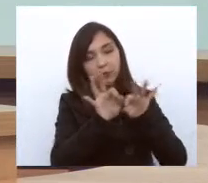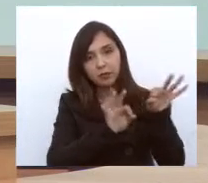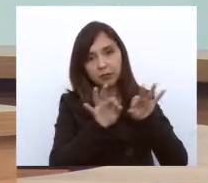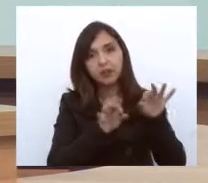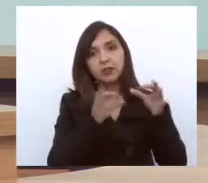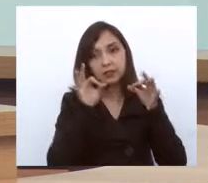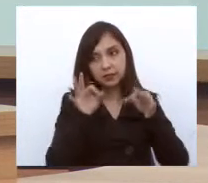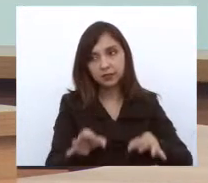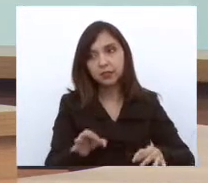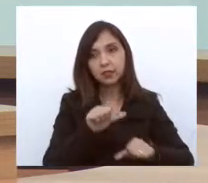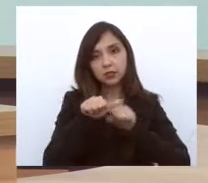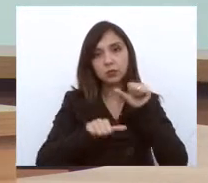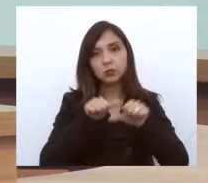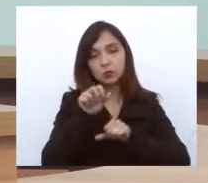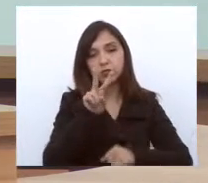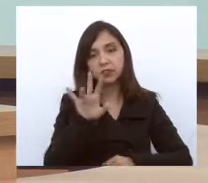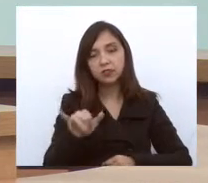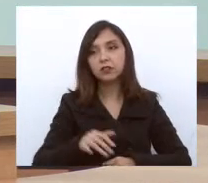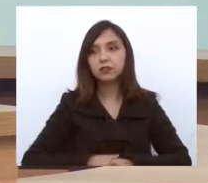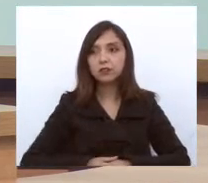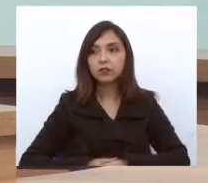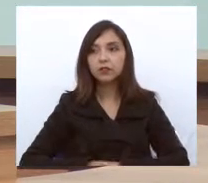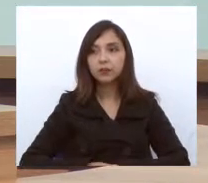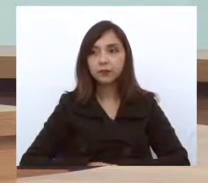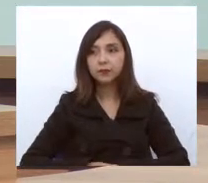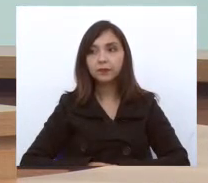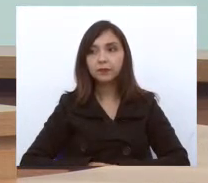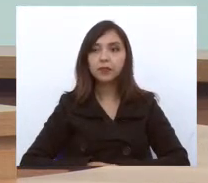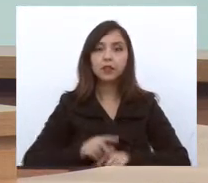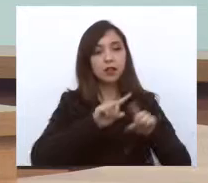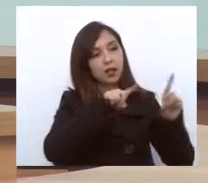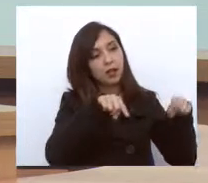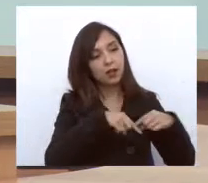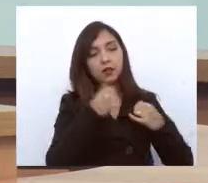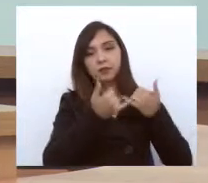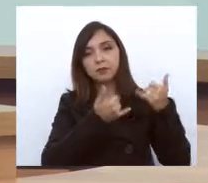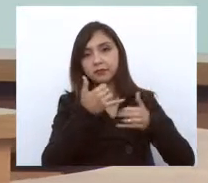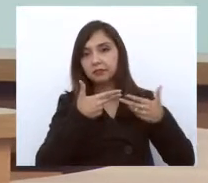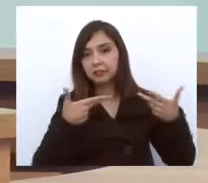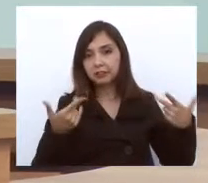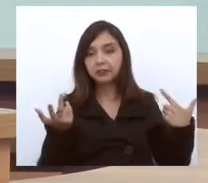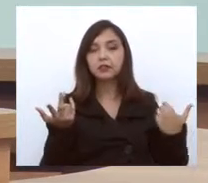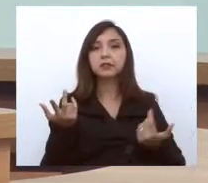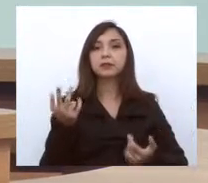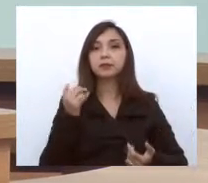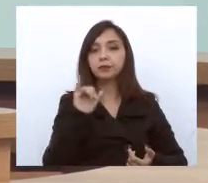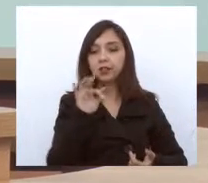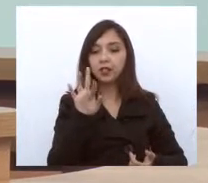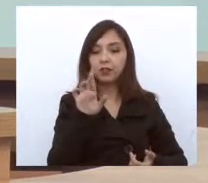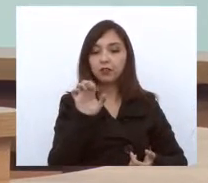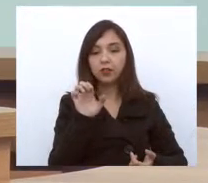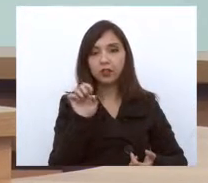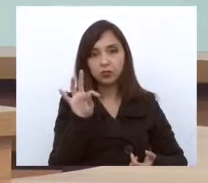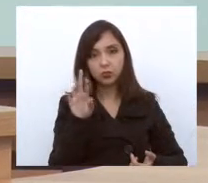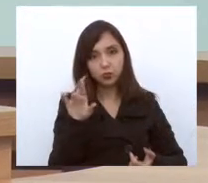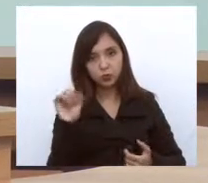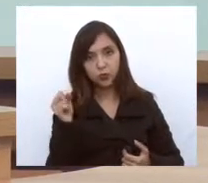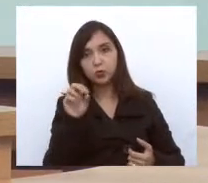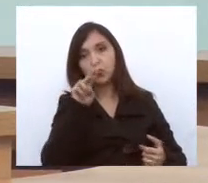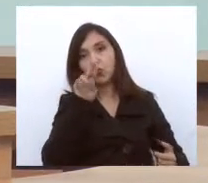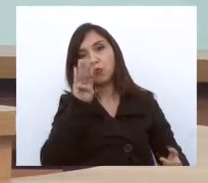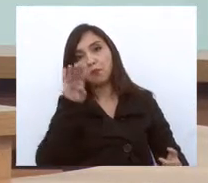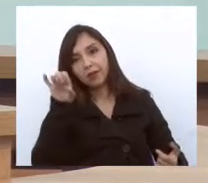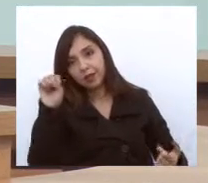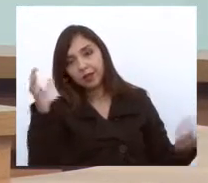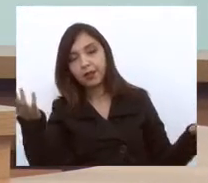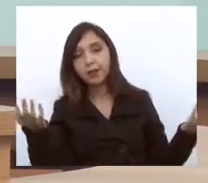certeza que essa cidade mudaria muito. Mudaria muito. Mudaria em área de lazer, mudaria em infraestrutura, mudaria em UBS, mudaria